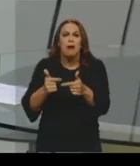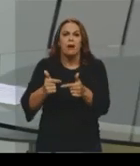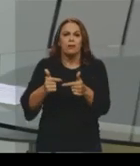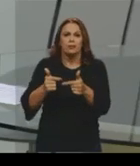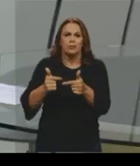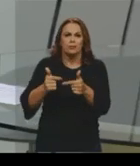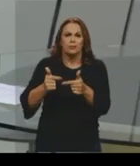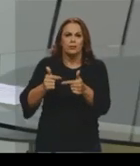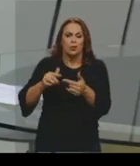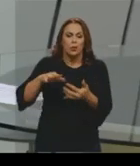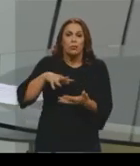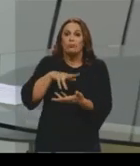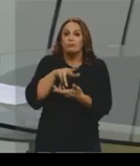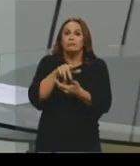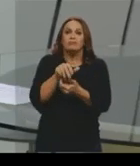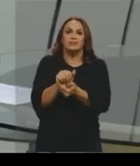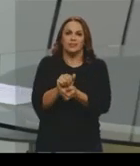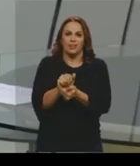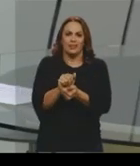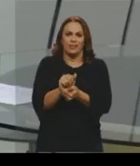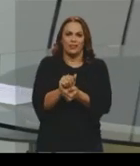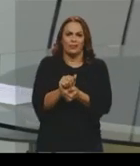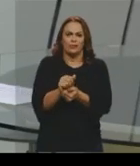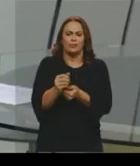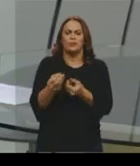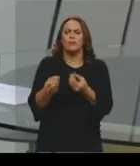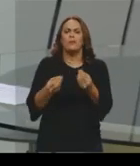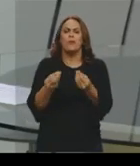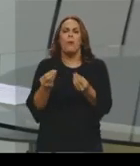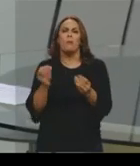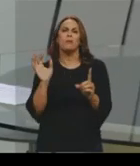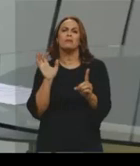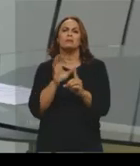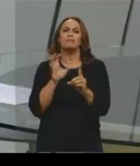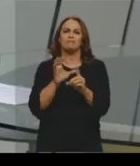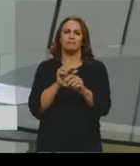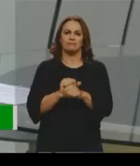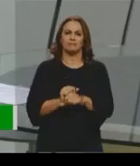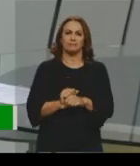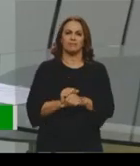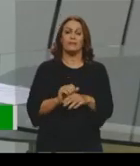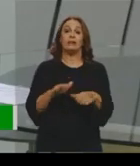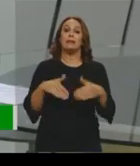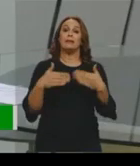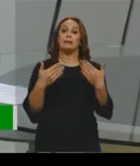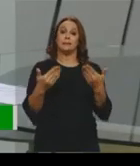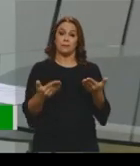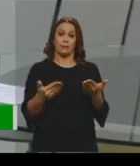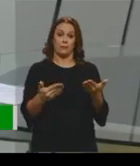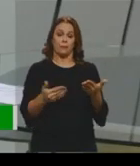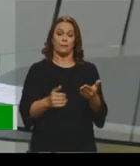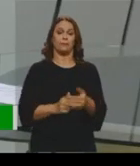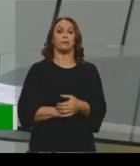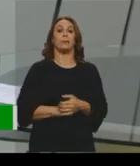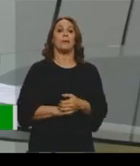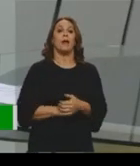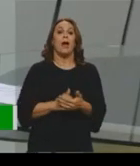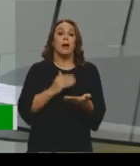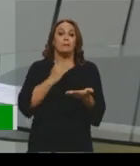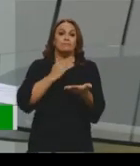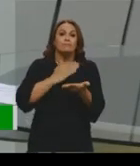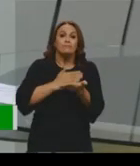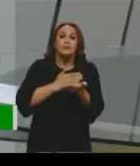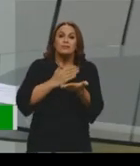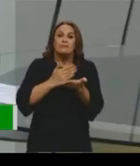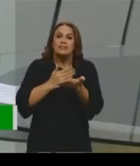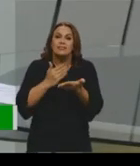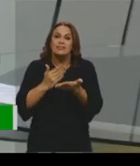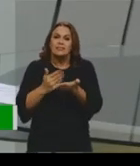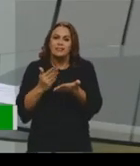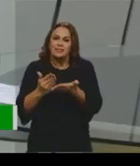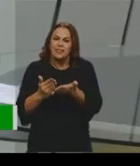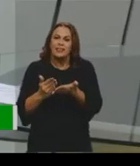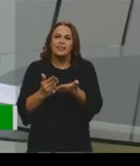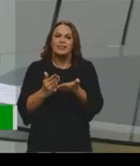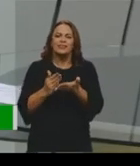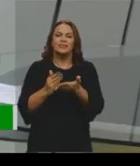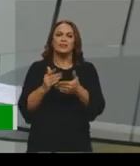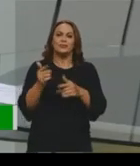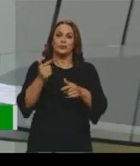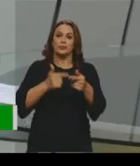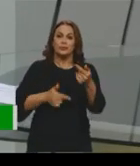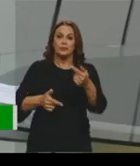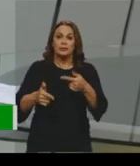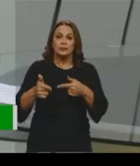provocou nas relações comerciais inicialmente uma desigualdade bastante acentuada. Você